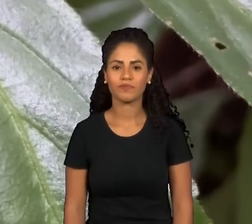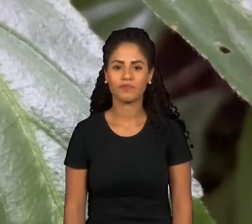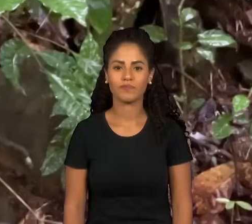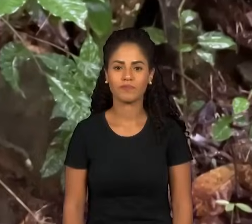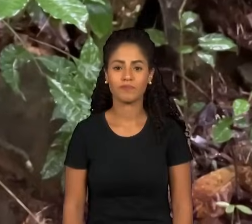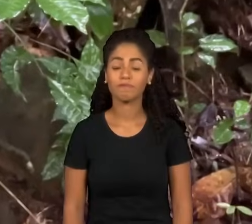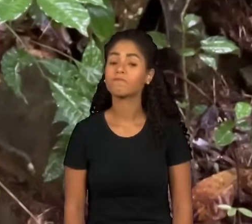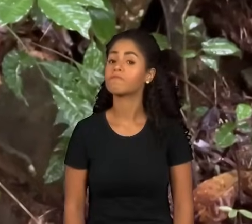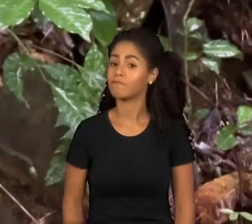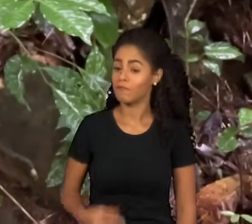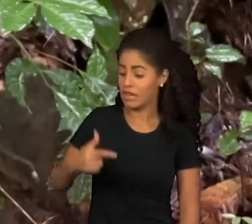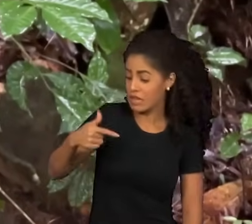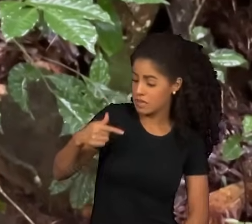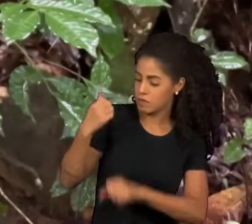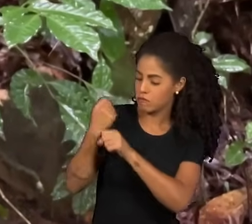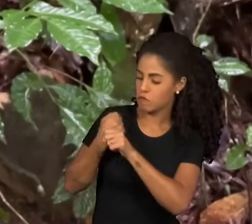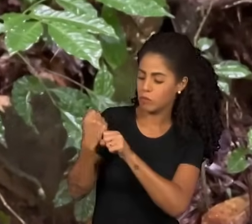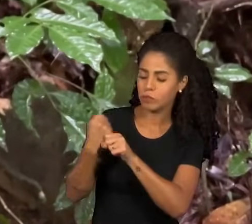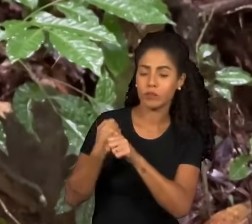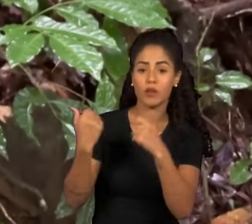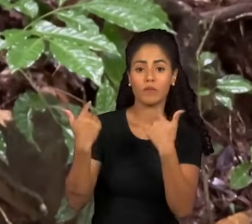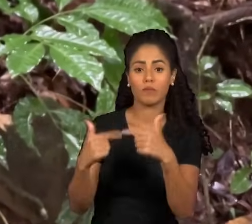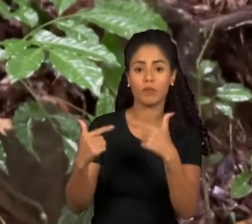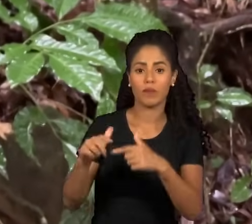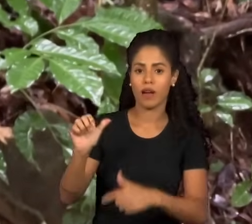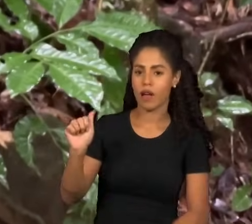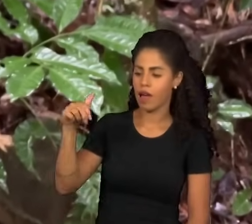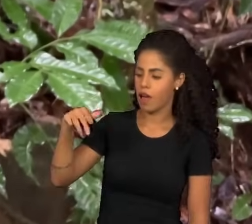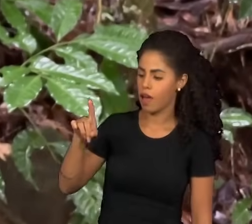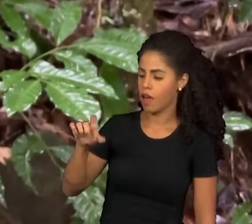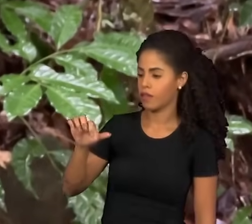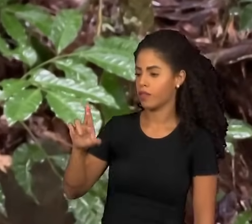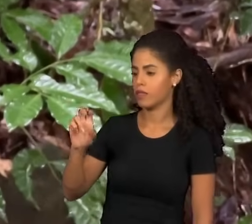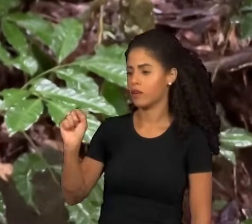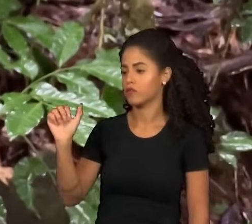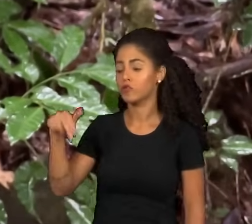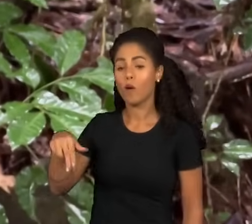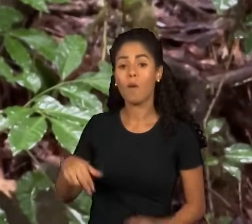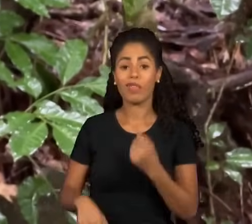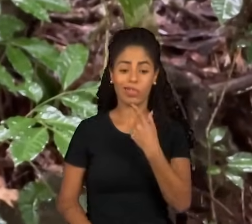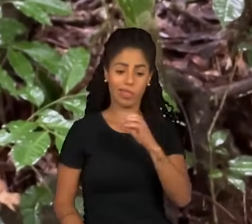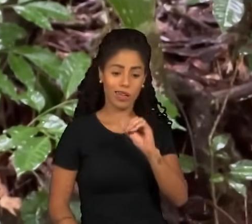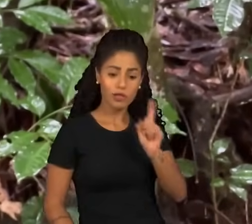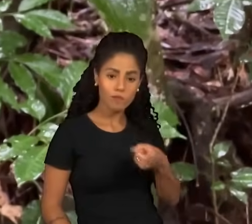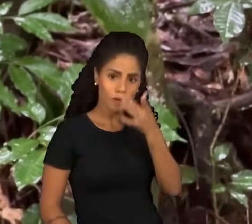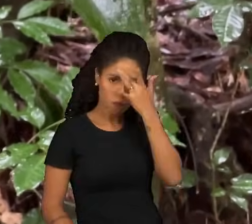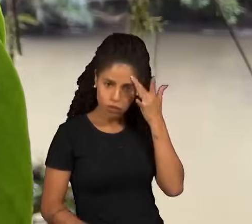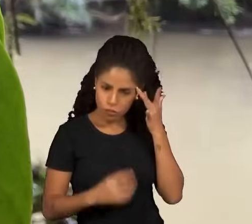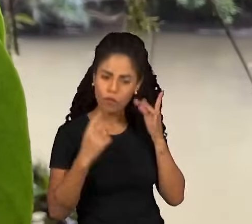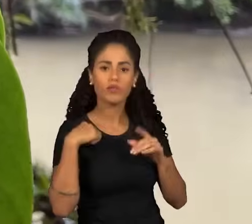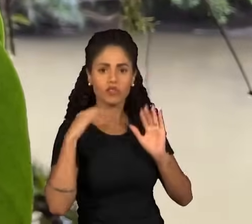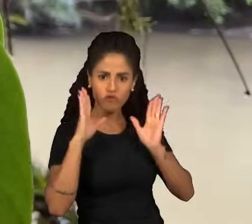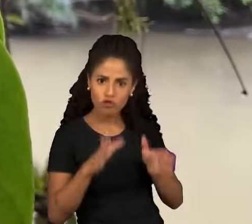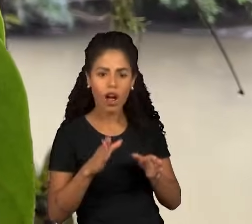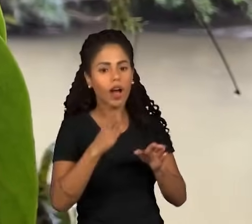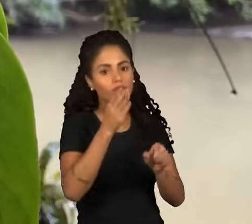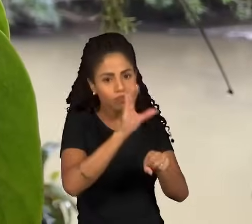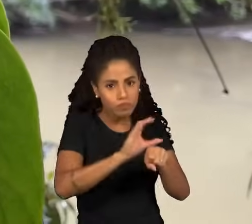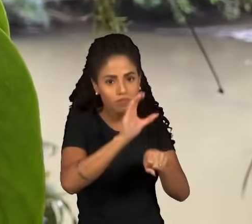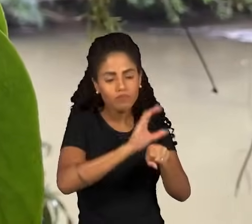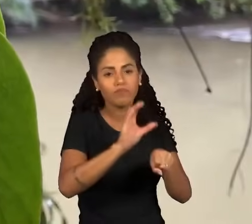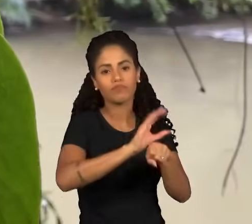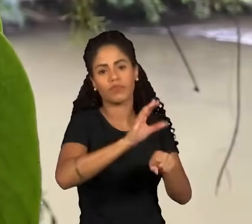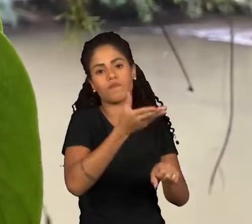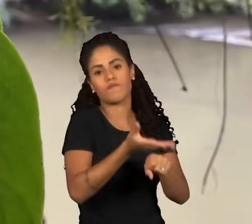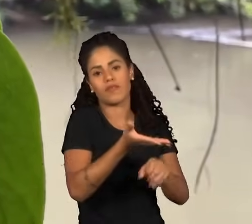Em 7 anos de trabalho, Anderson Santos calcula que cerca de 10 mil pessoas passaram pela escola. Eu acho